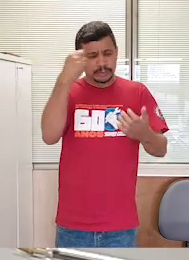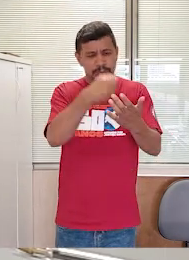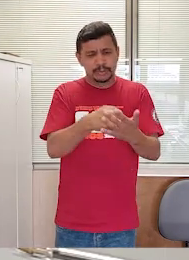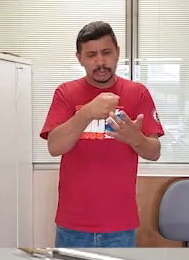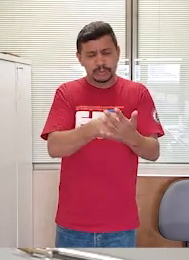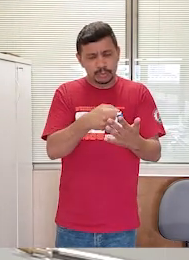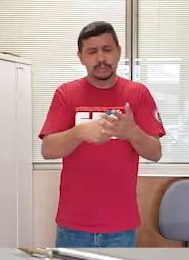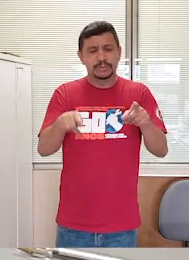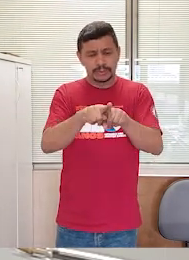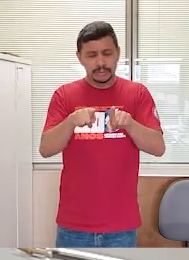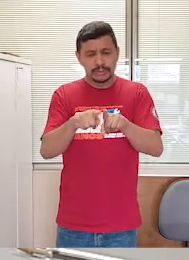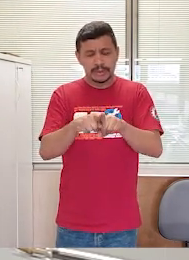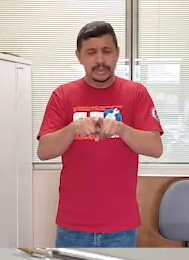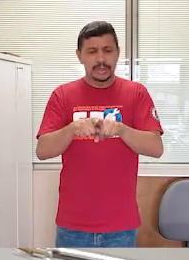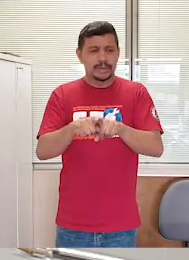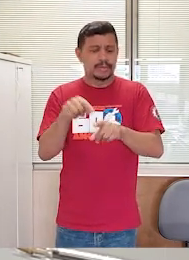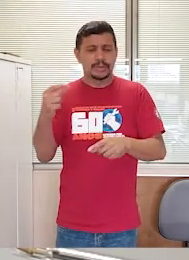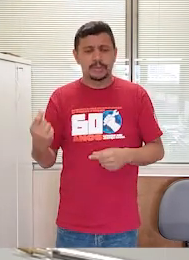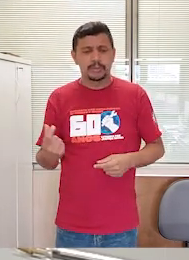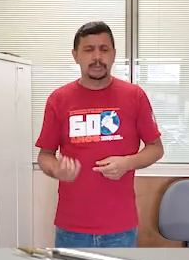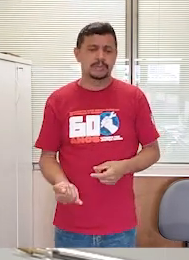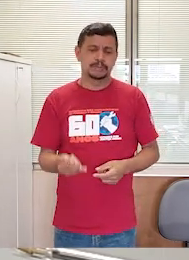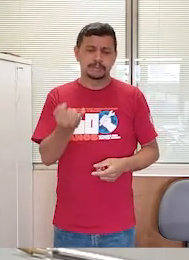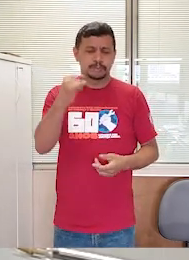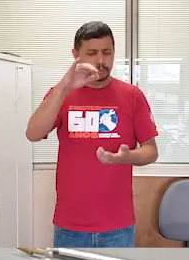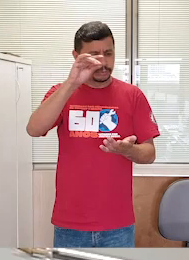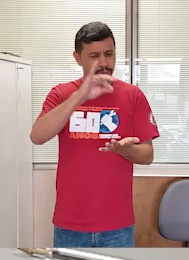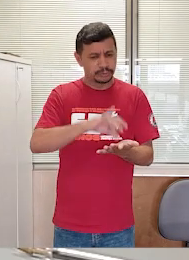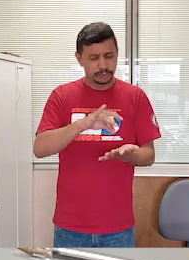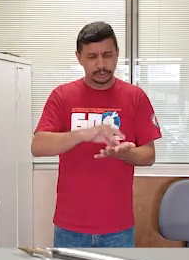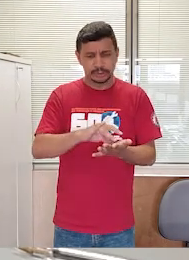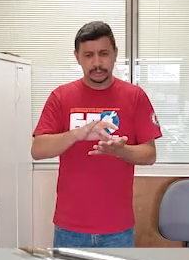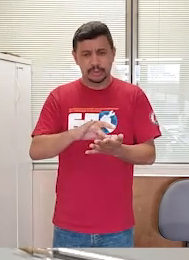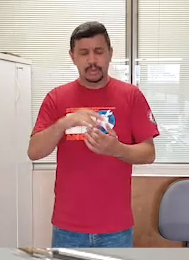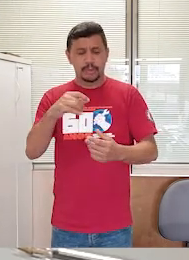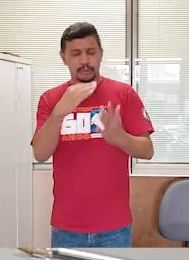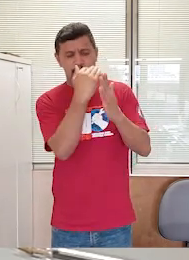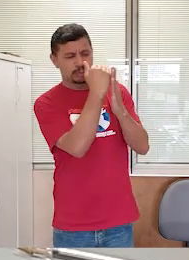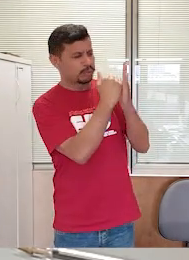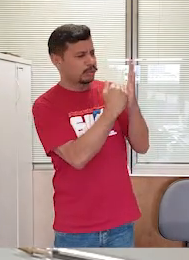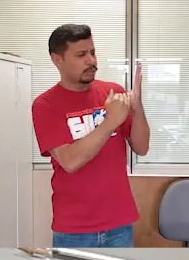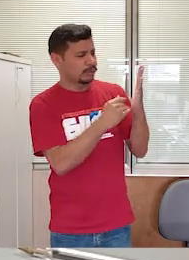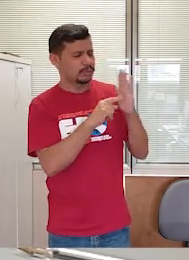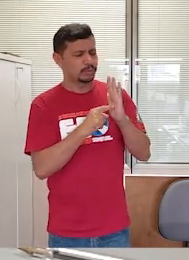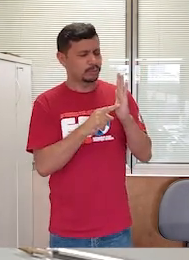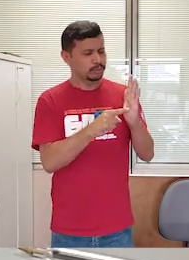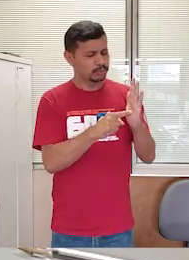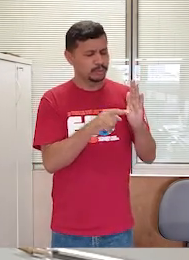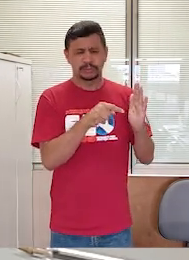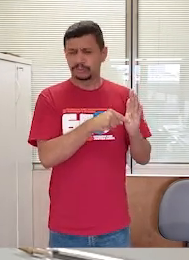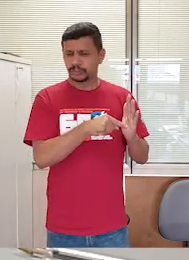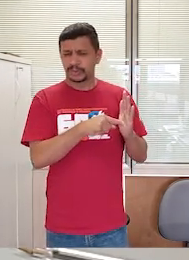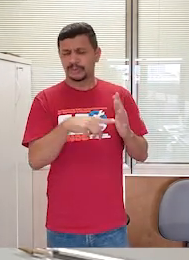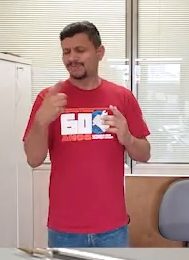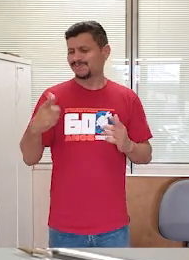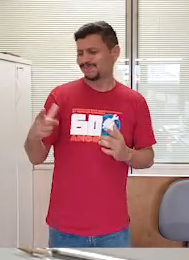para conseguir aumento real, e as propostas que eles apresentaram não colocam aumento real,